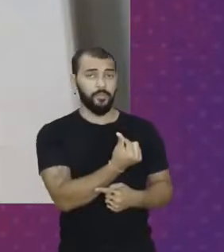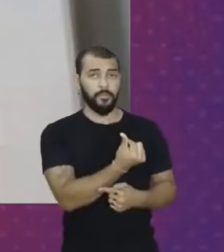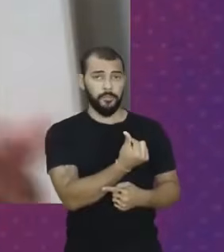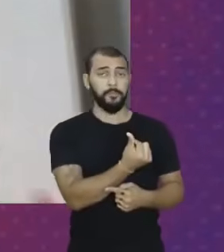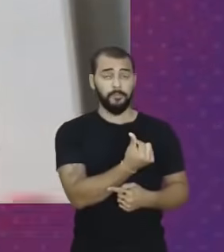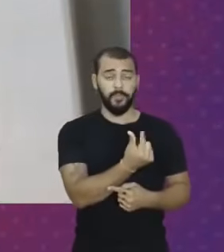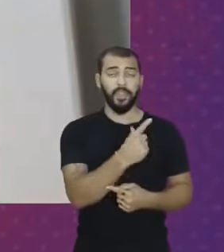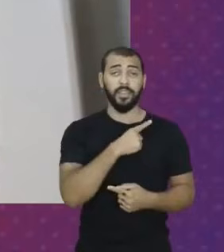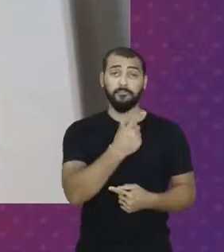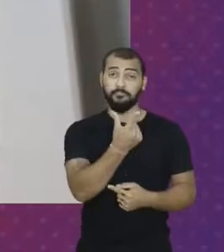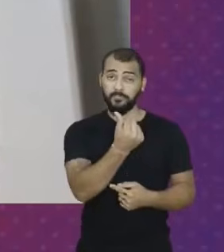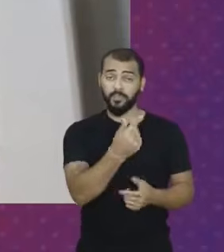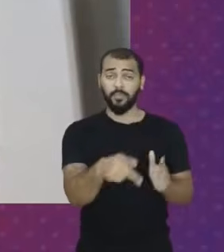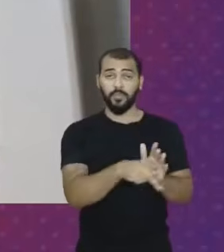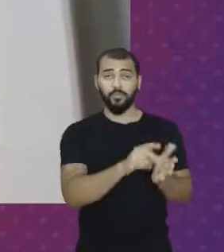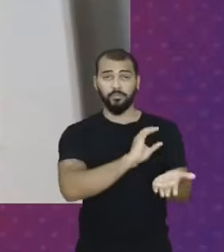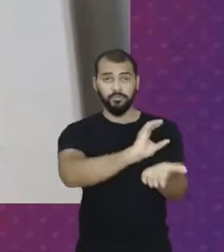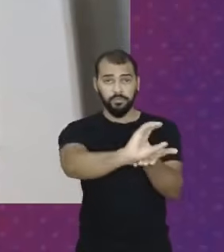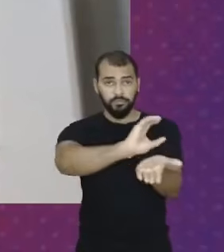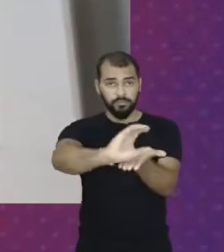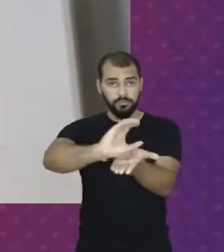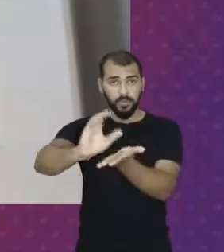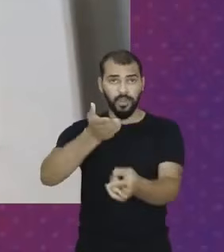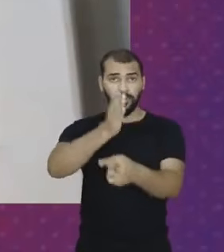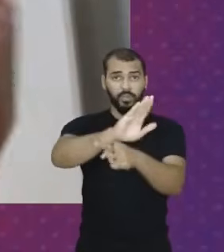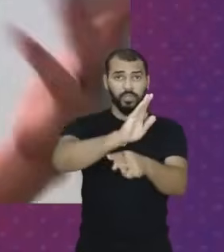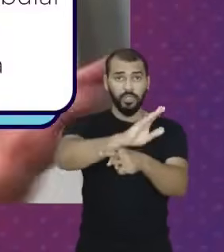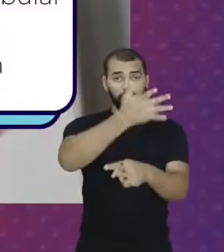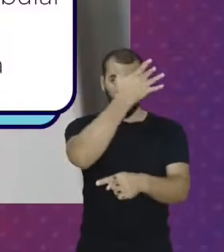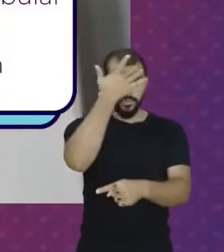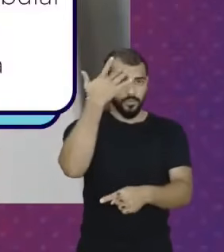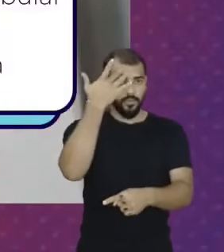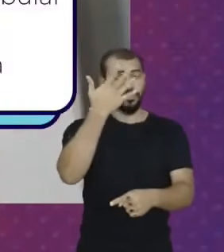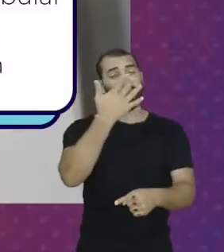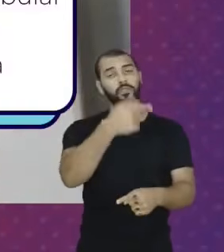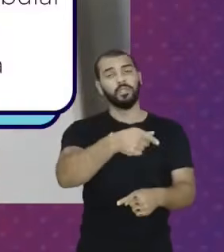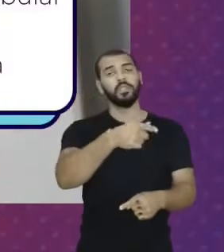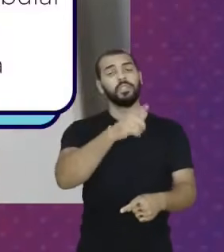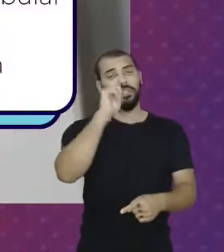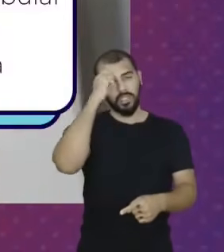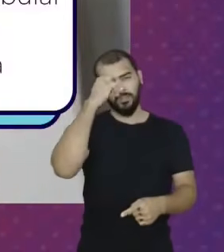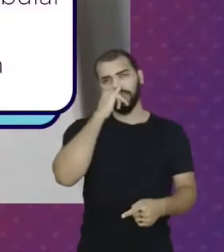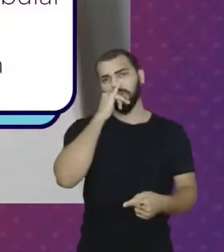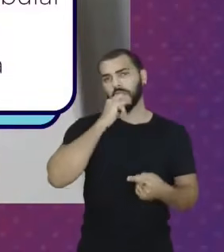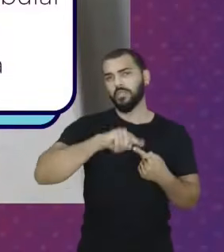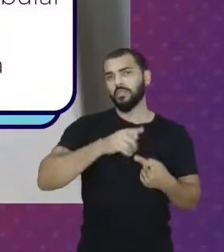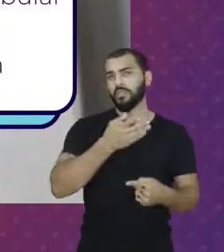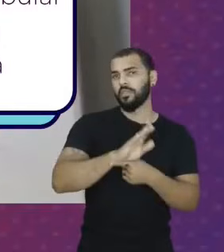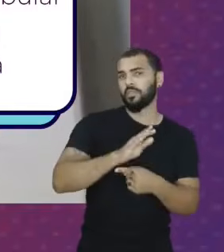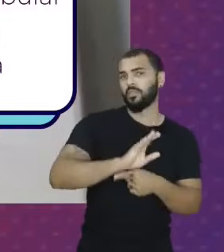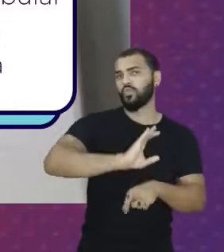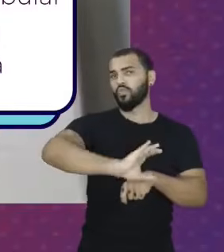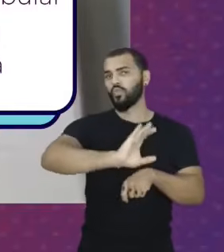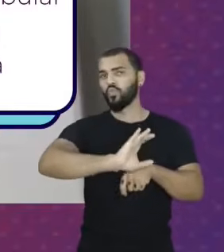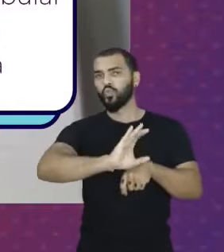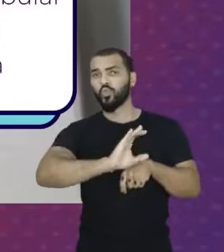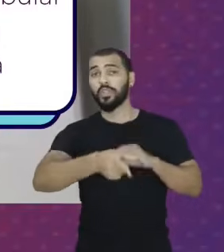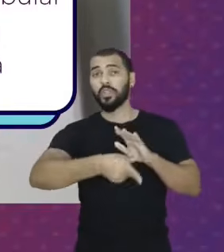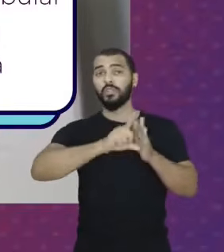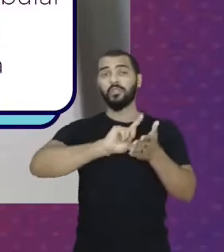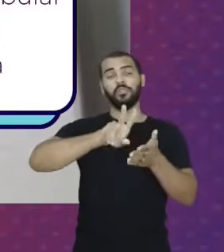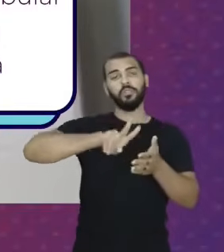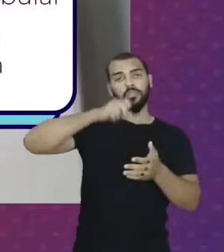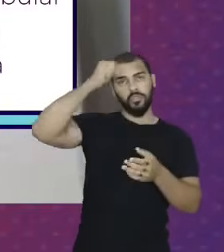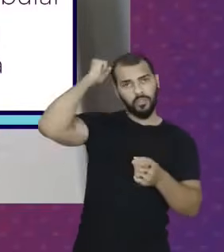para ações que vão favorecer a população negra. Seja, por exemplo, para favorecer um cursinho pré-vestibular para a juventude negra, seja para favorecer